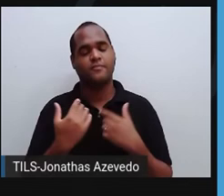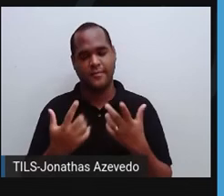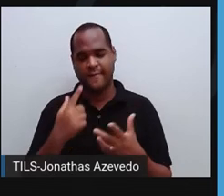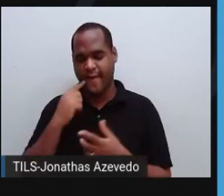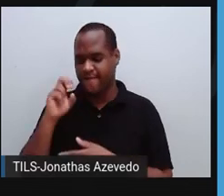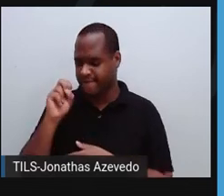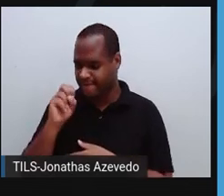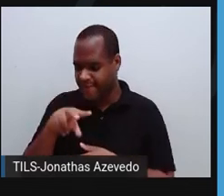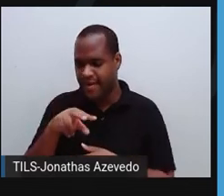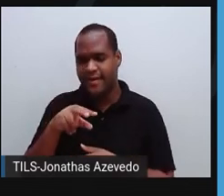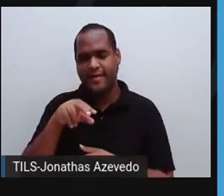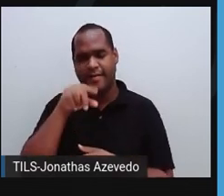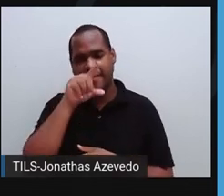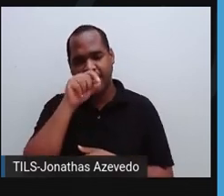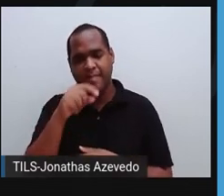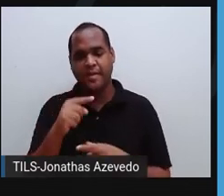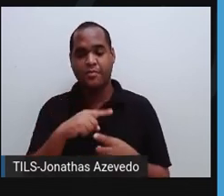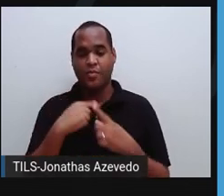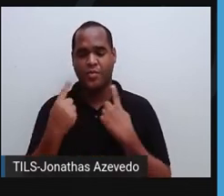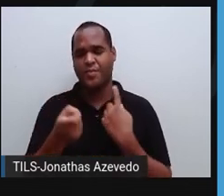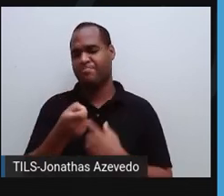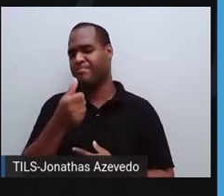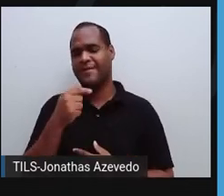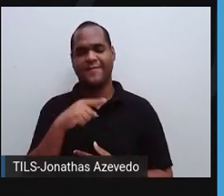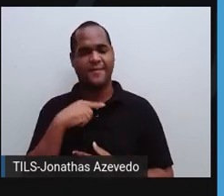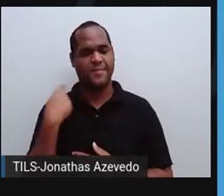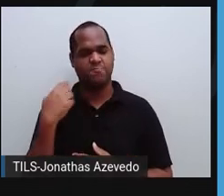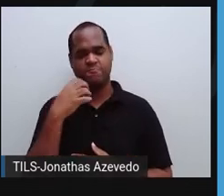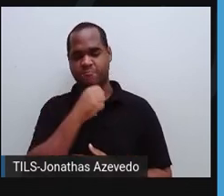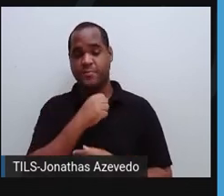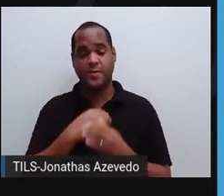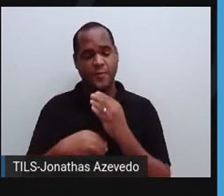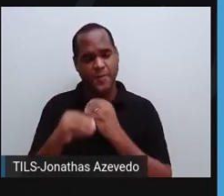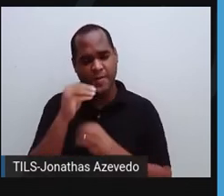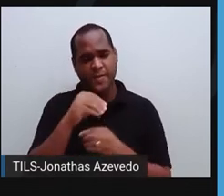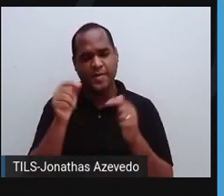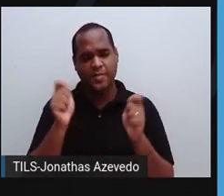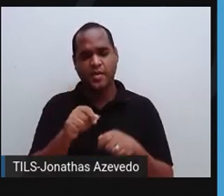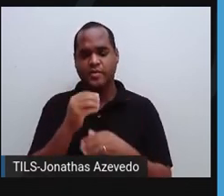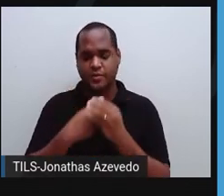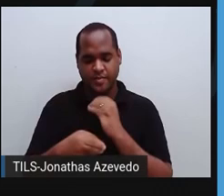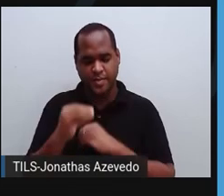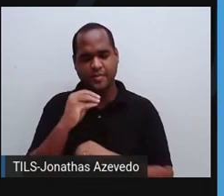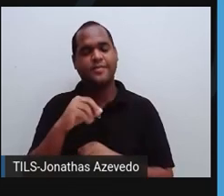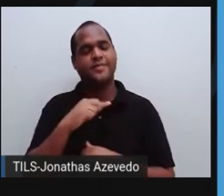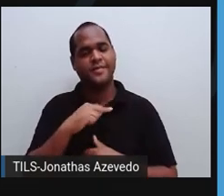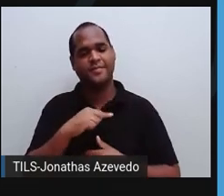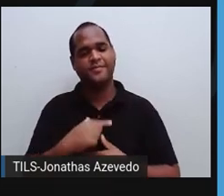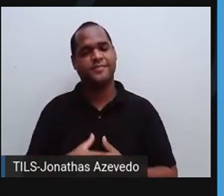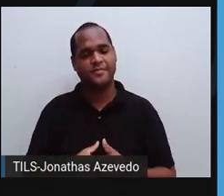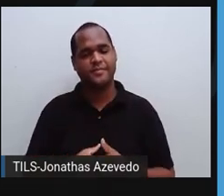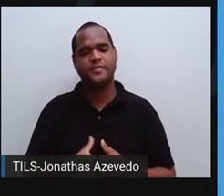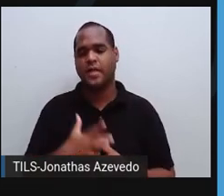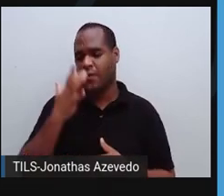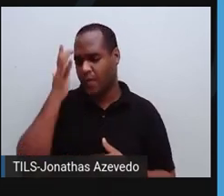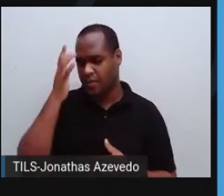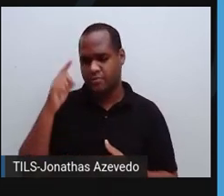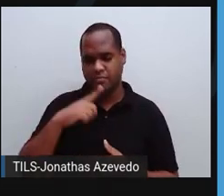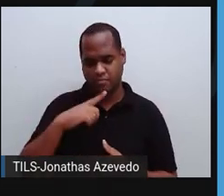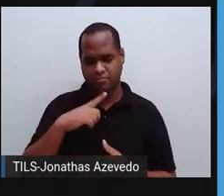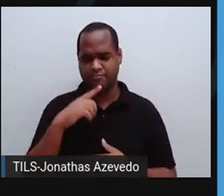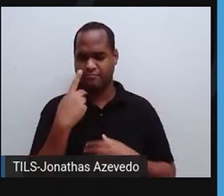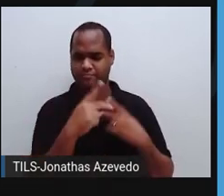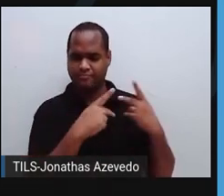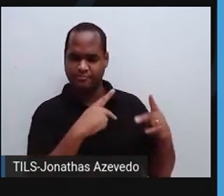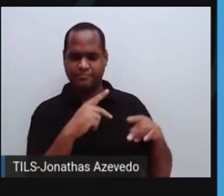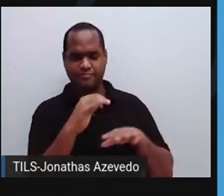presa, ela morre muito rápido e eu me alimento. Eu garanto a minha alimentação. Então, as que ficaram isoladas na ilha, que tinham